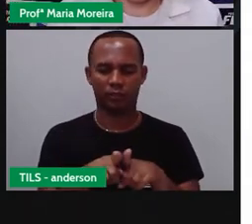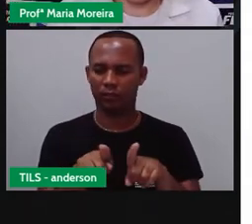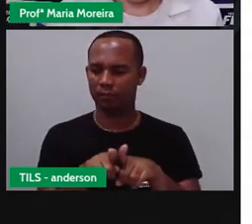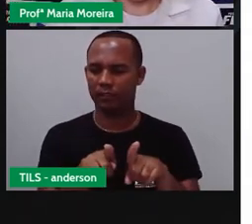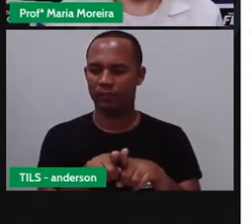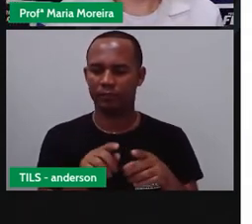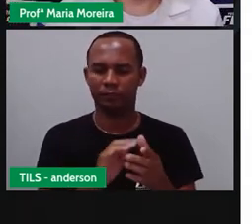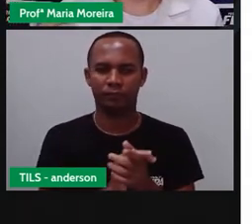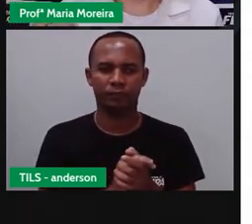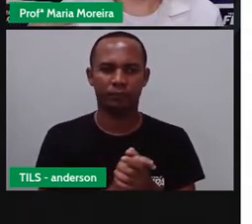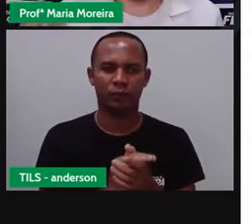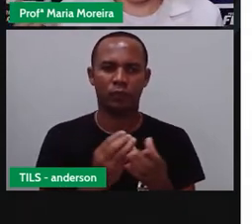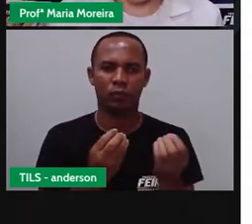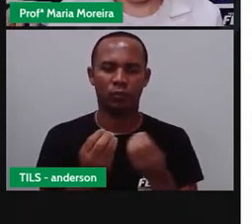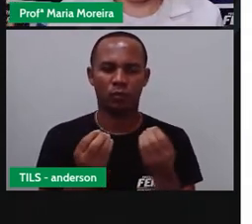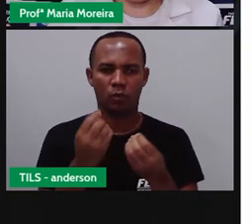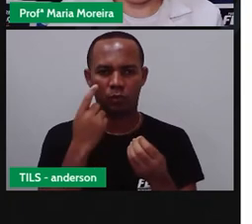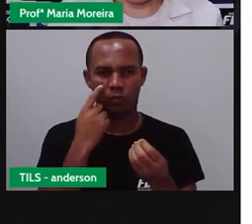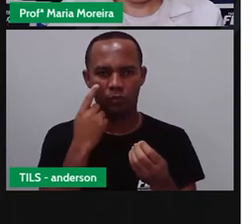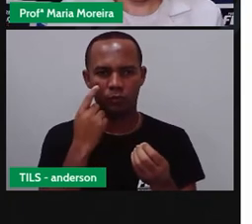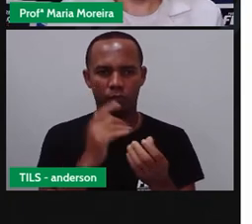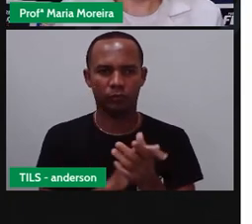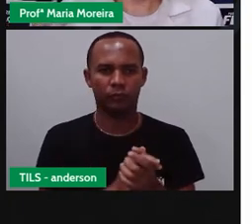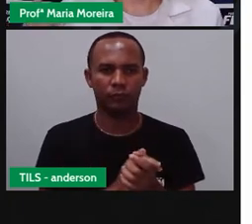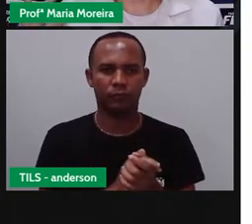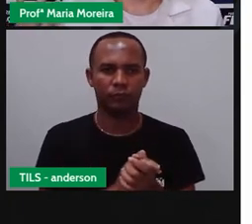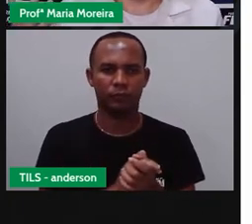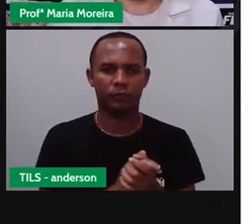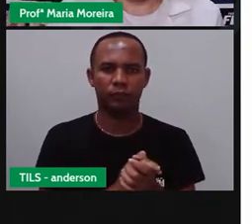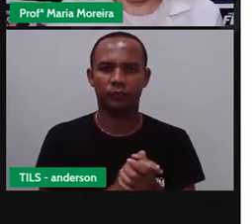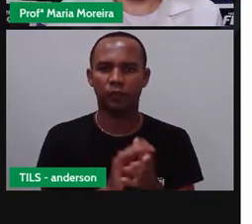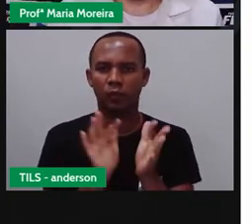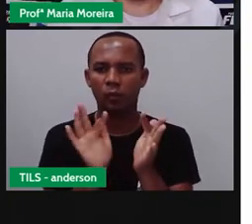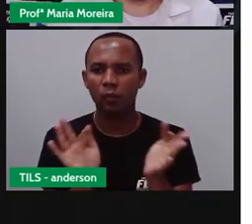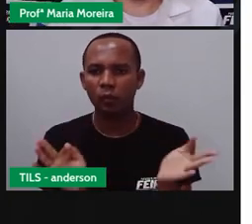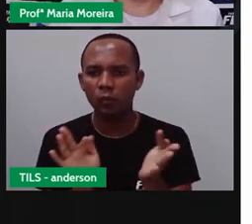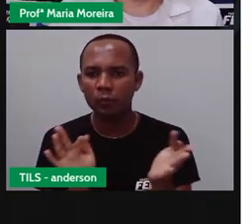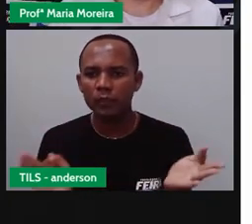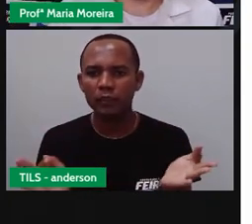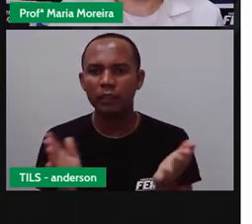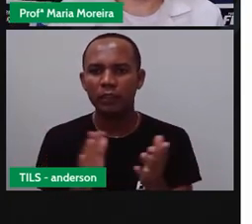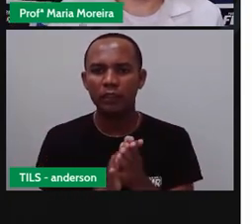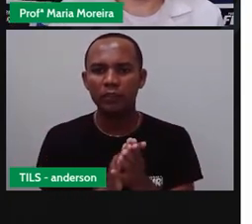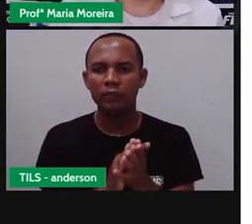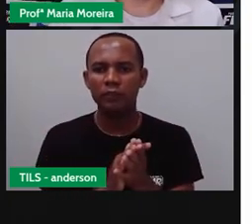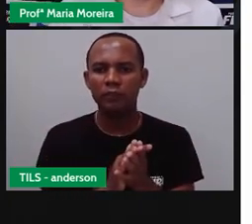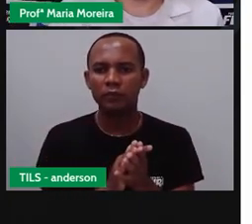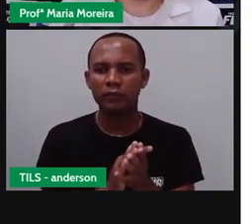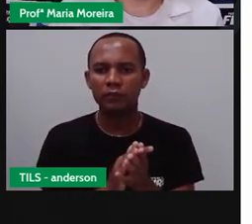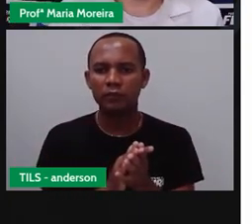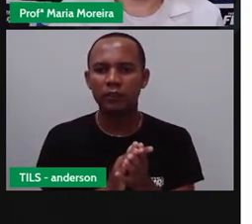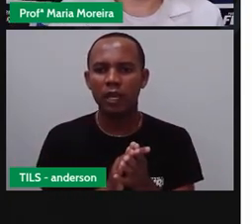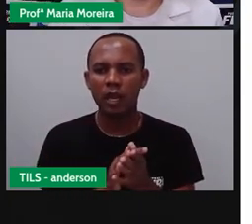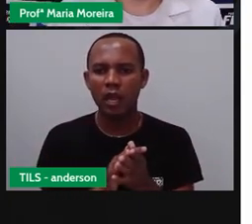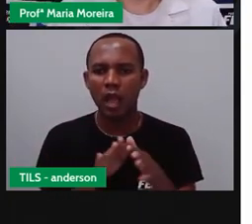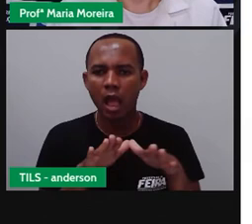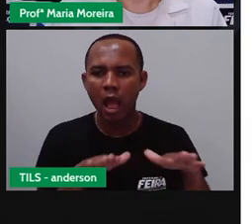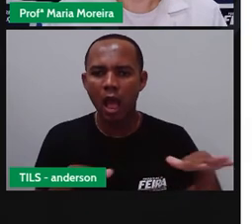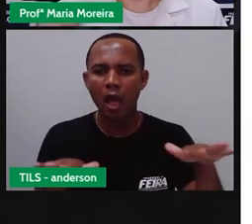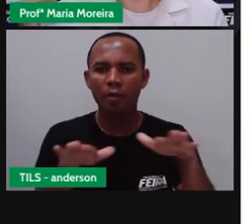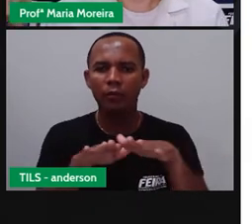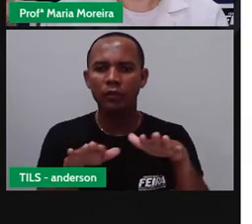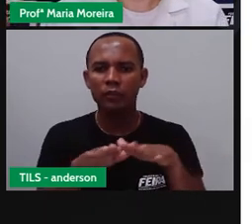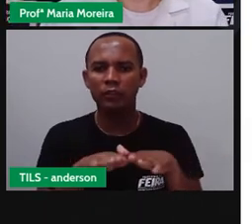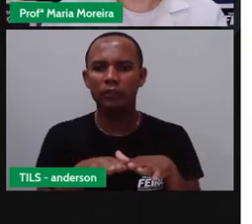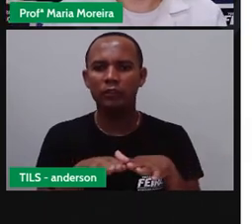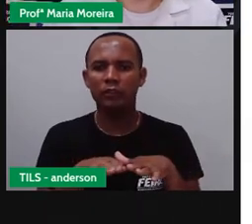Harmonia honestidade né humildade Então se inscreve no início justamente para o que